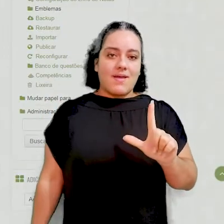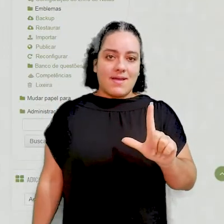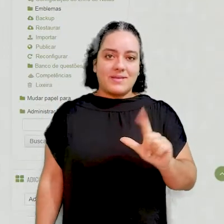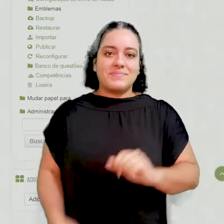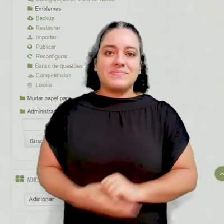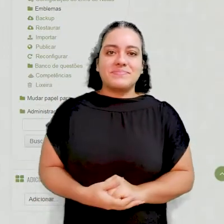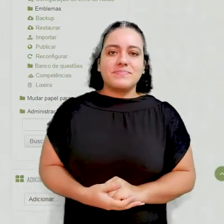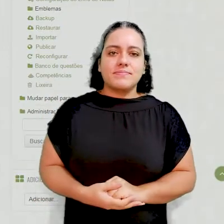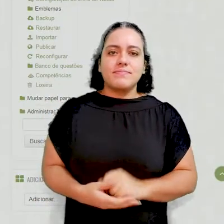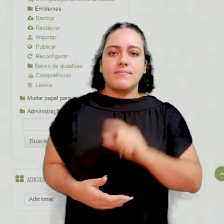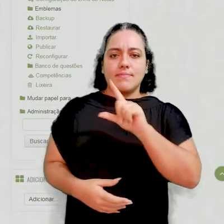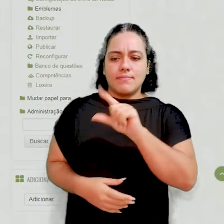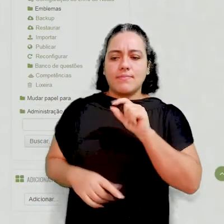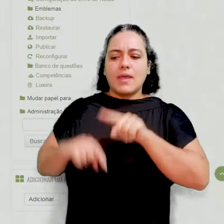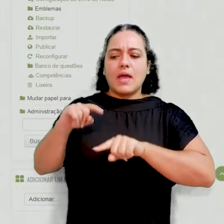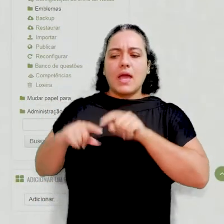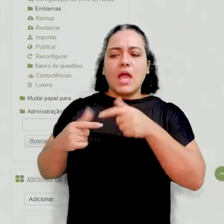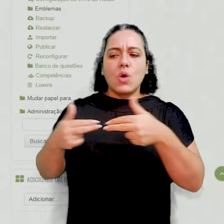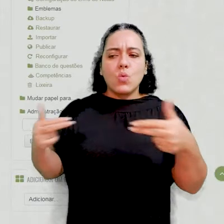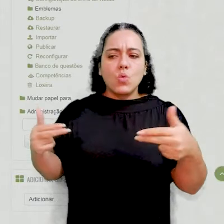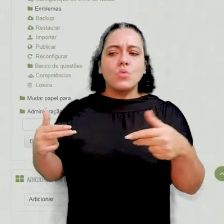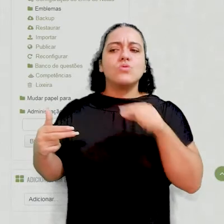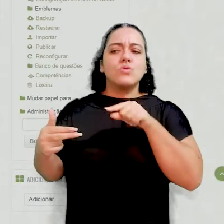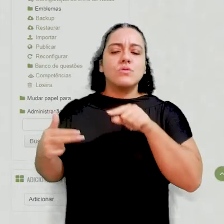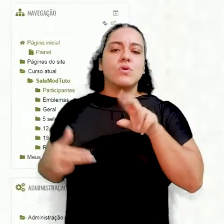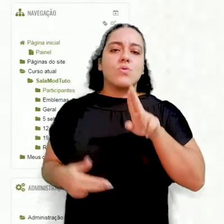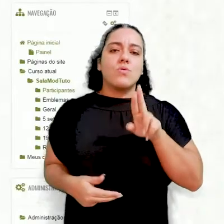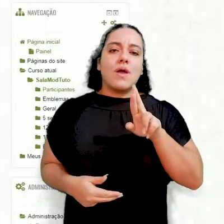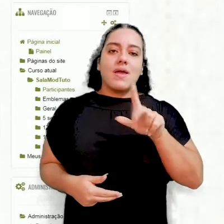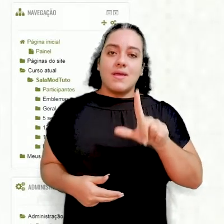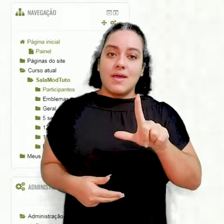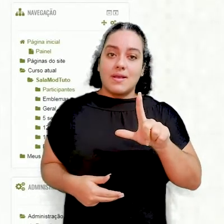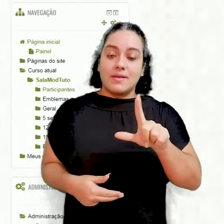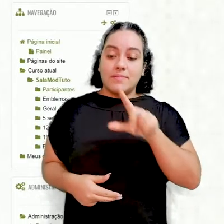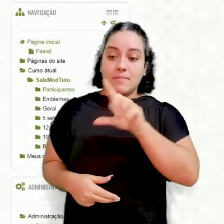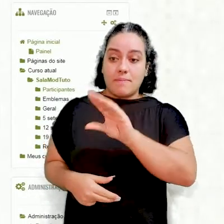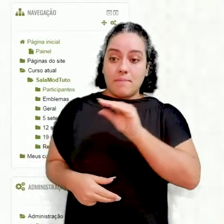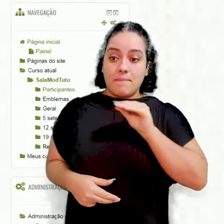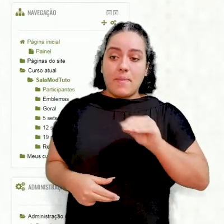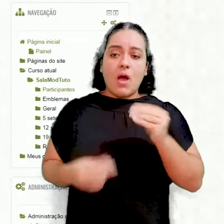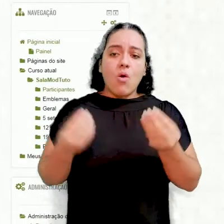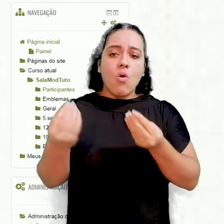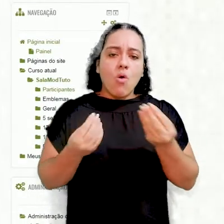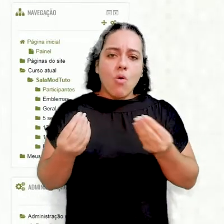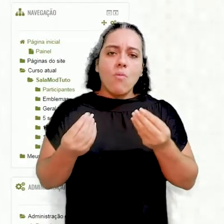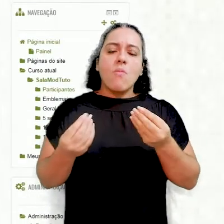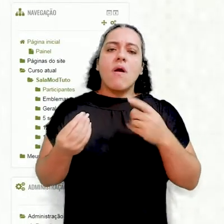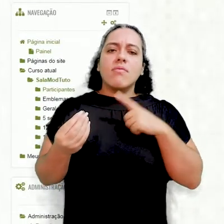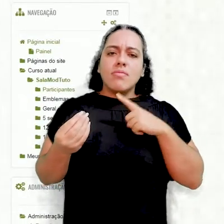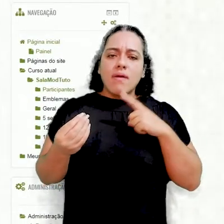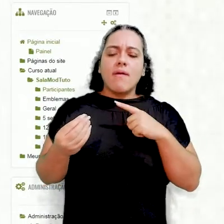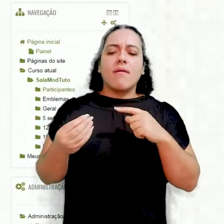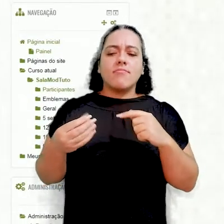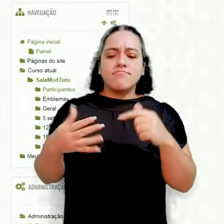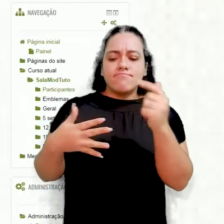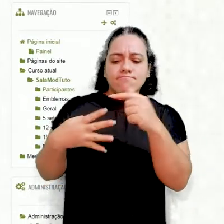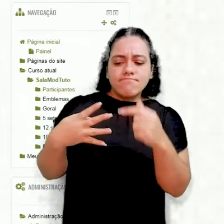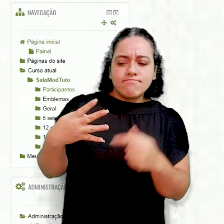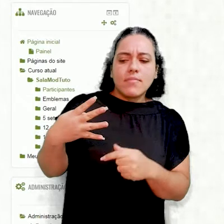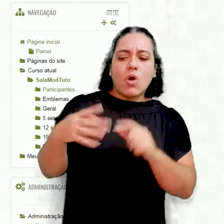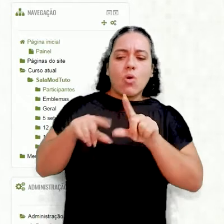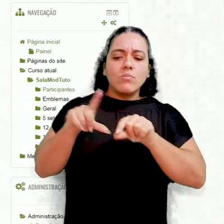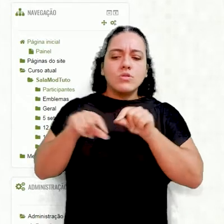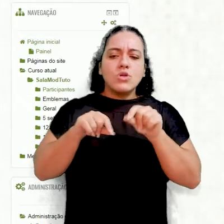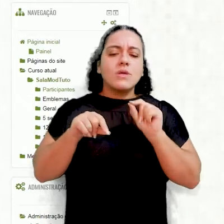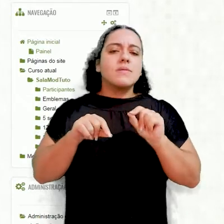A inserção do recurso de URL não tem muitas opções. Serve para você